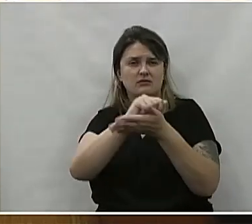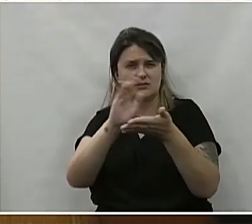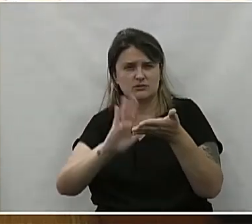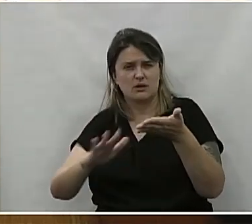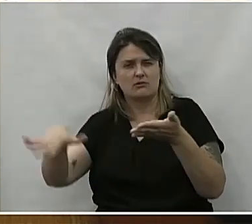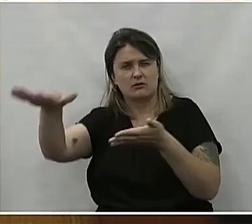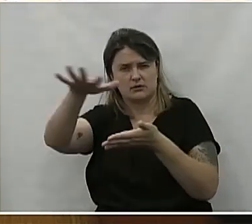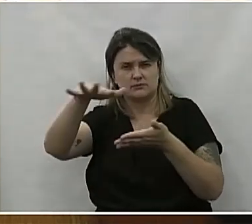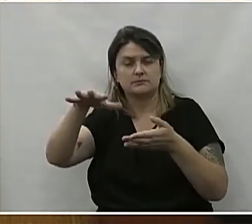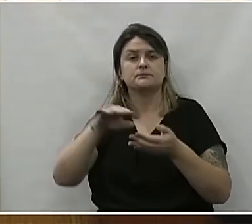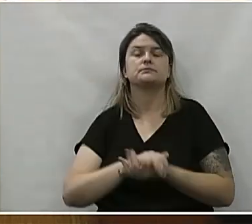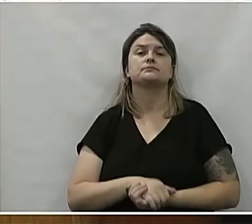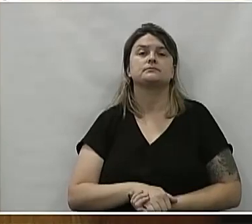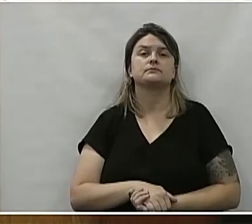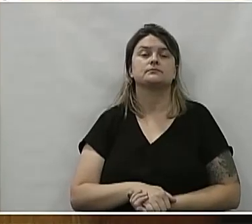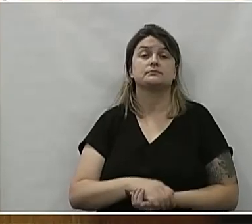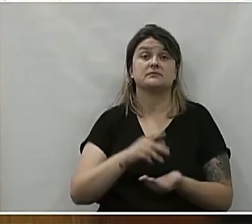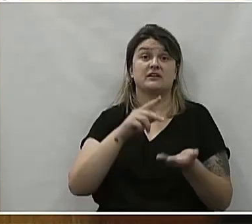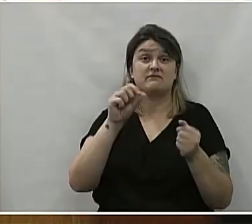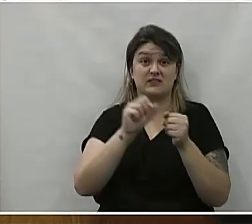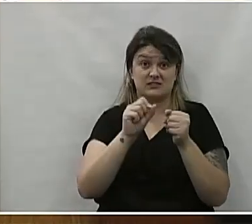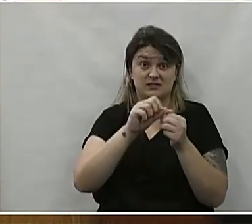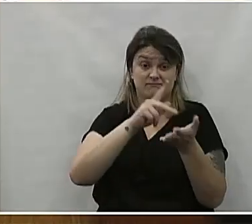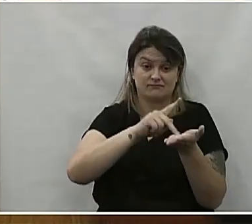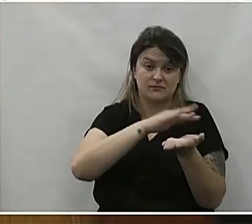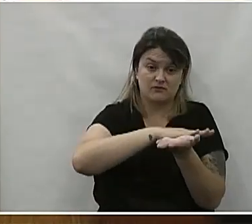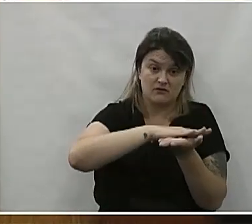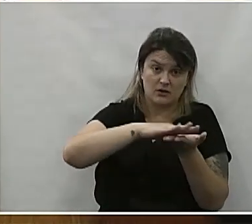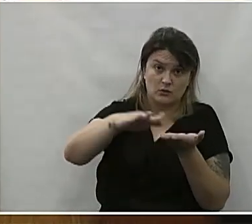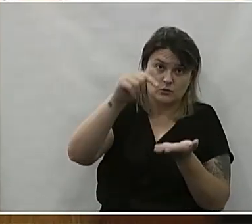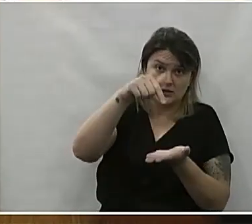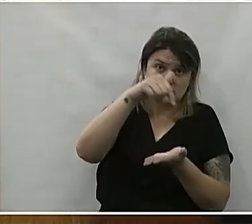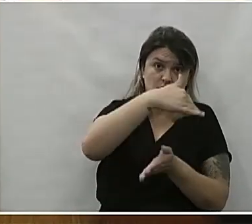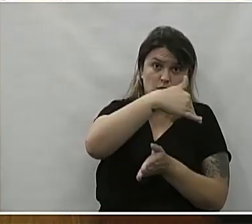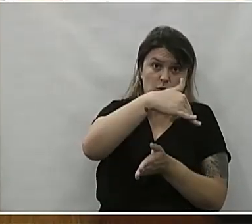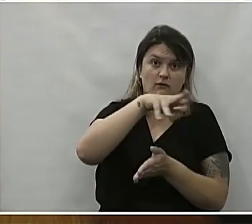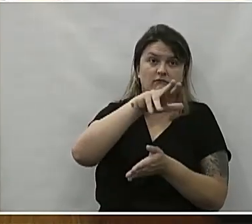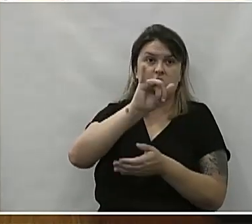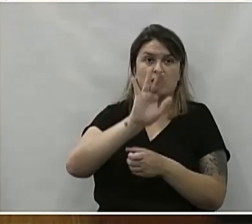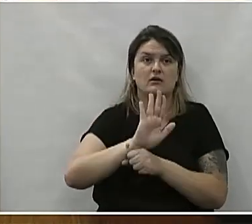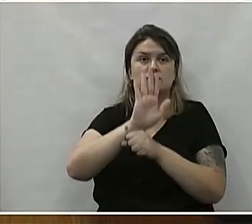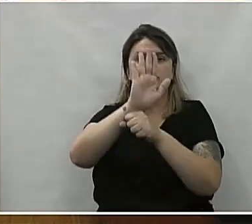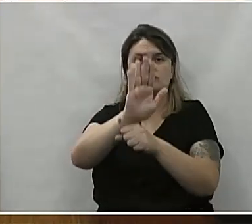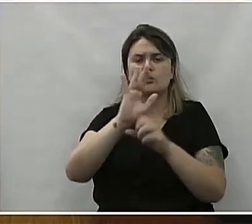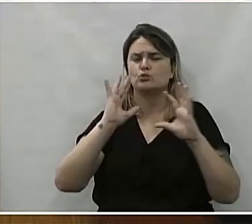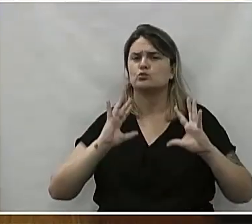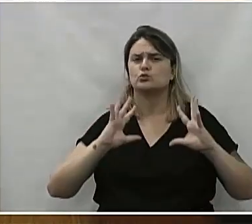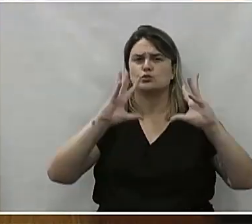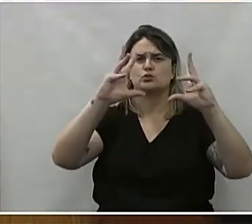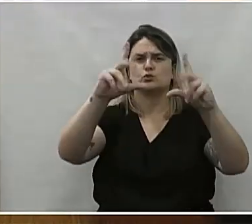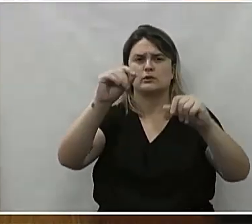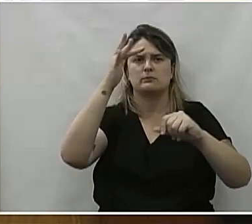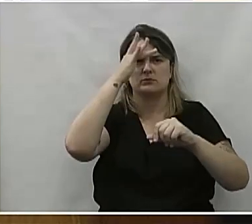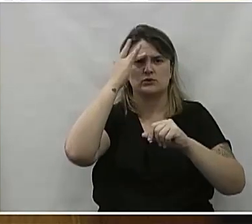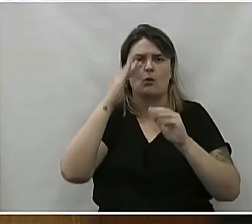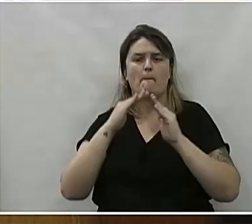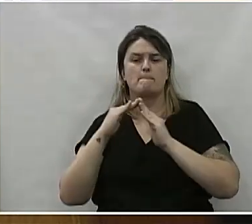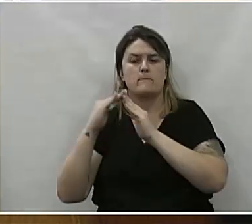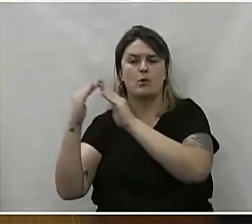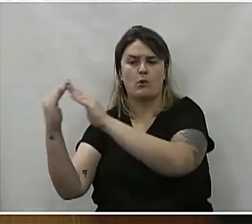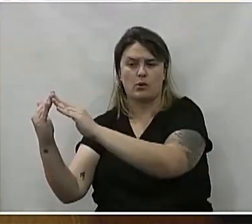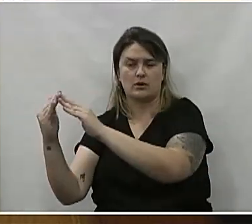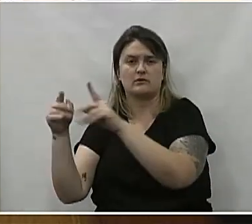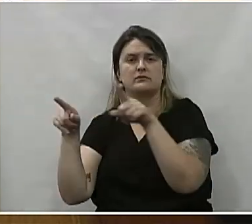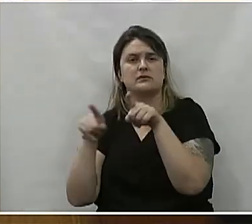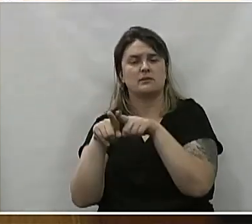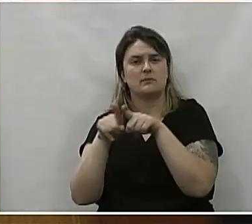região Além disso, a pavimentação desta rua beneficiará para todos os residentes do bairro Reduzirá